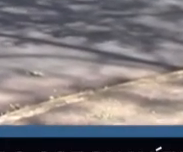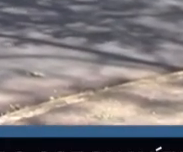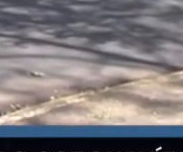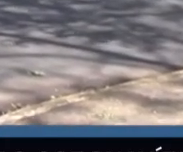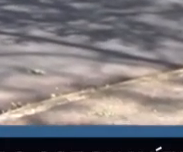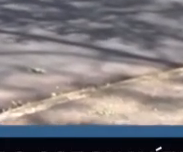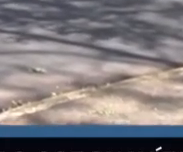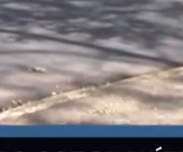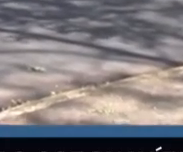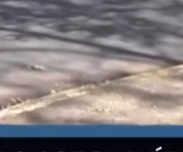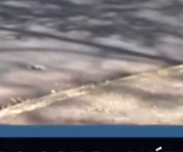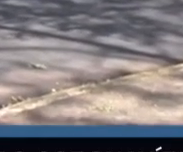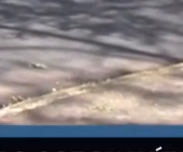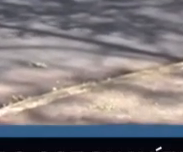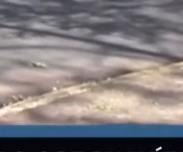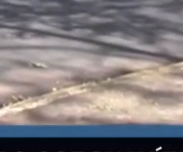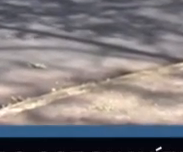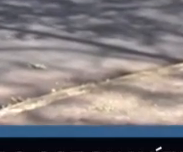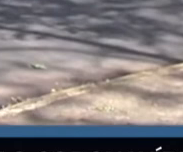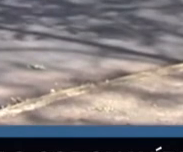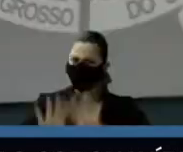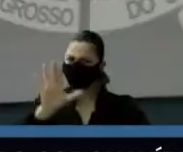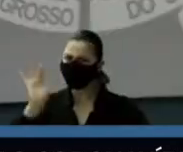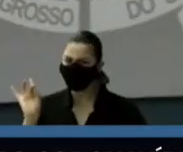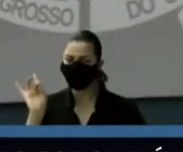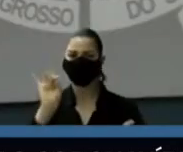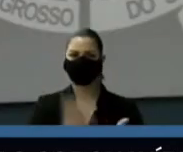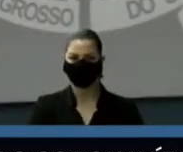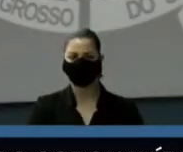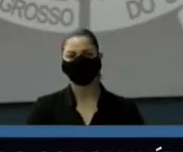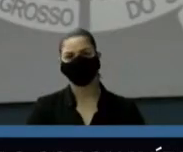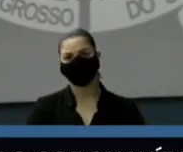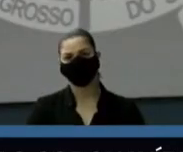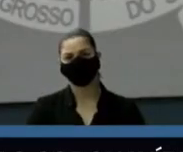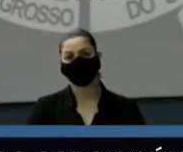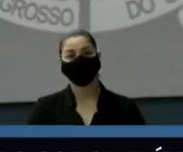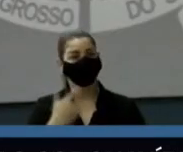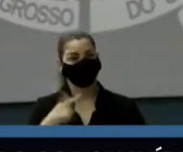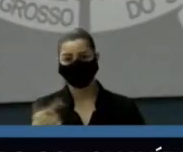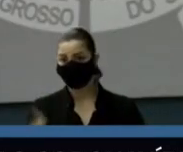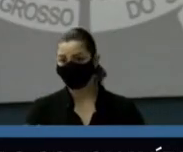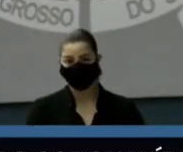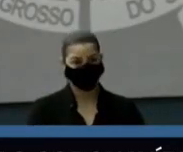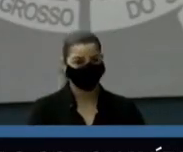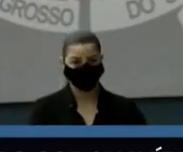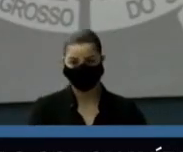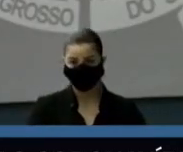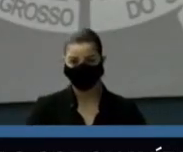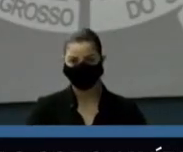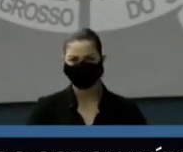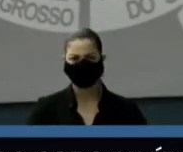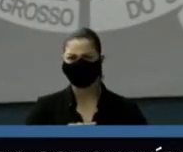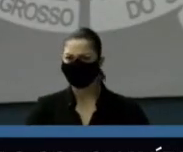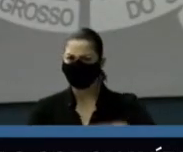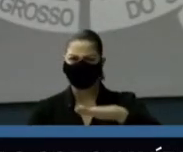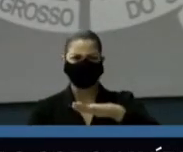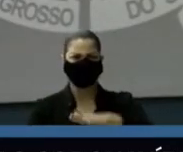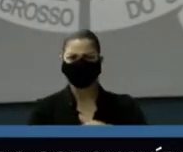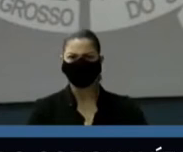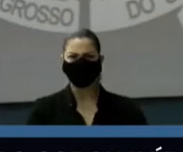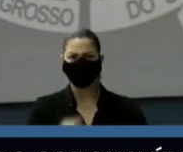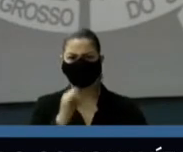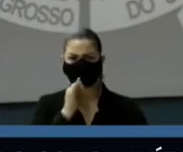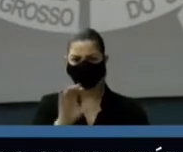nenhuma cidade do estado se enquadra nessa faixa. Não temos nenhum município em grau extremo de risco,